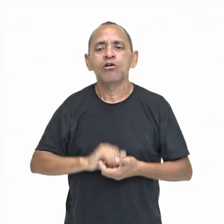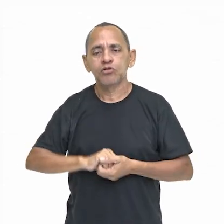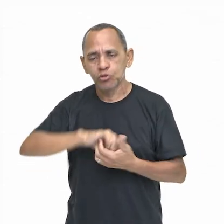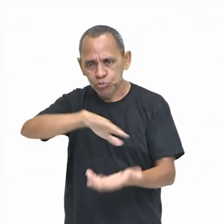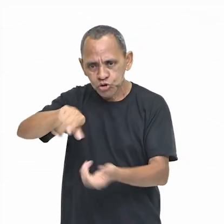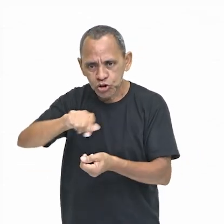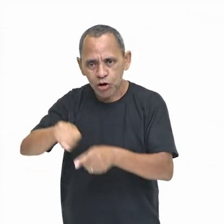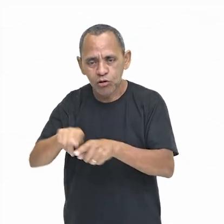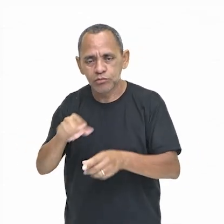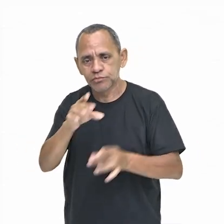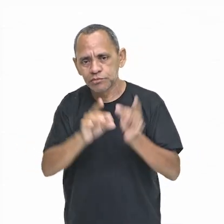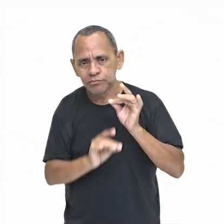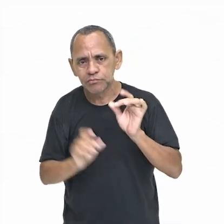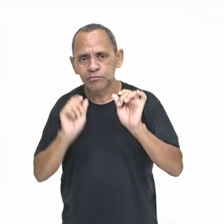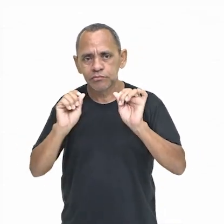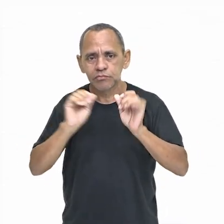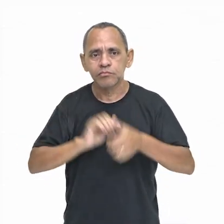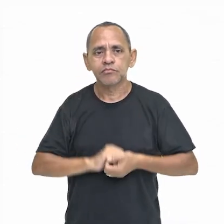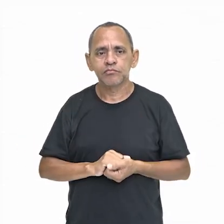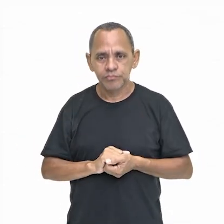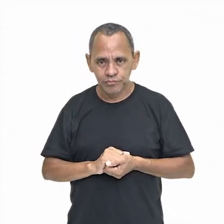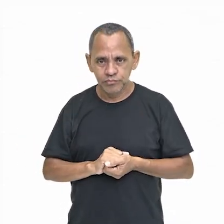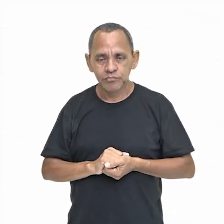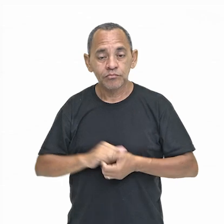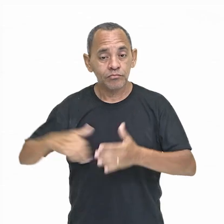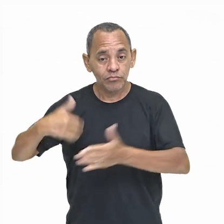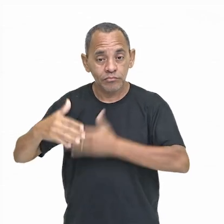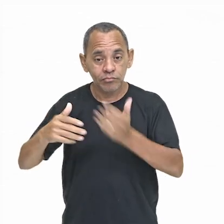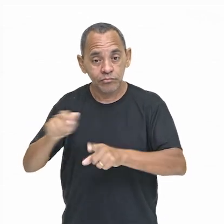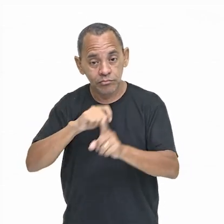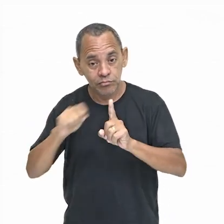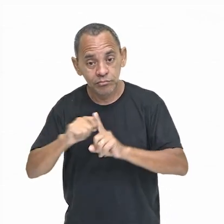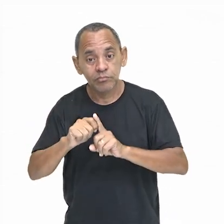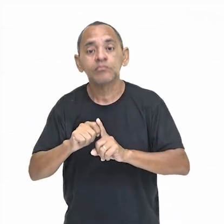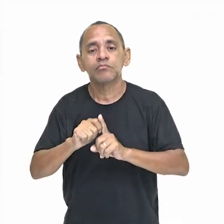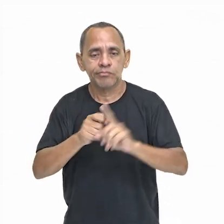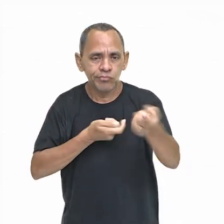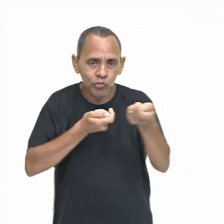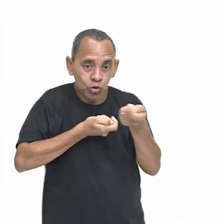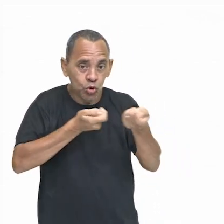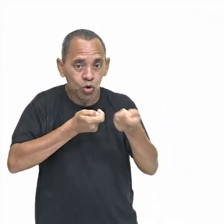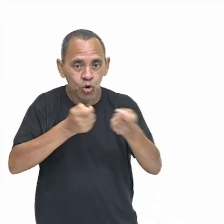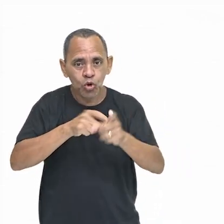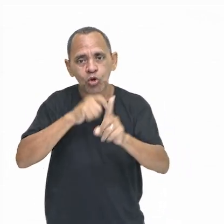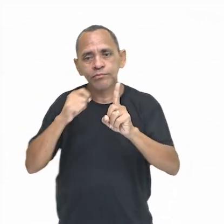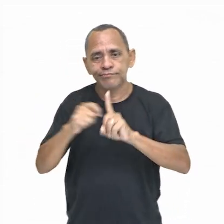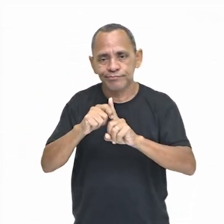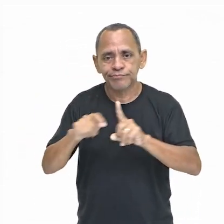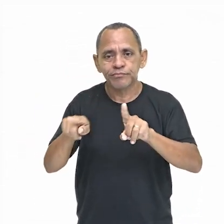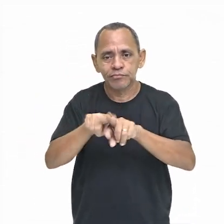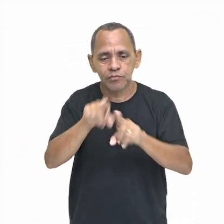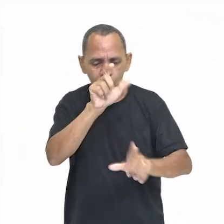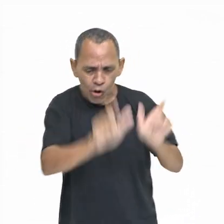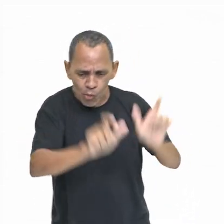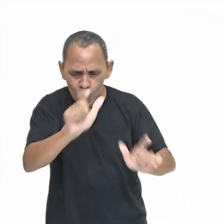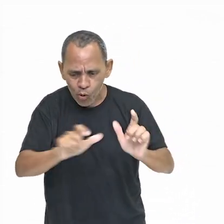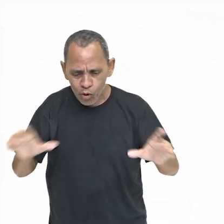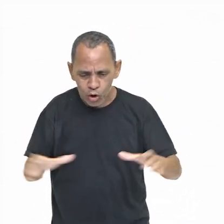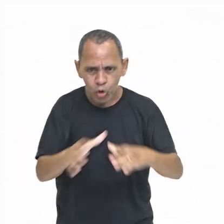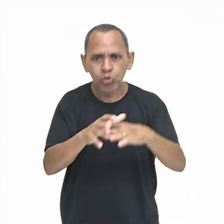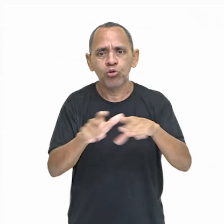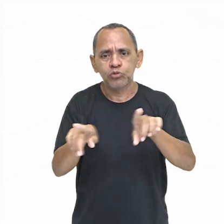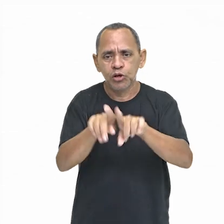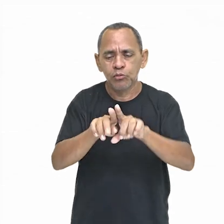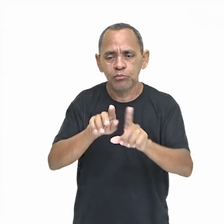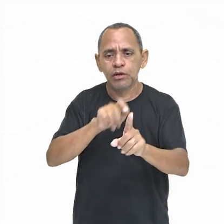como detalhamento nós temos os processos de socialização e controle social, indivíduos, grupos